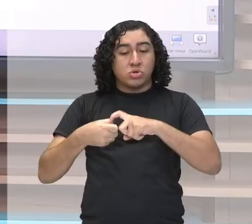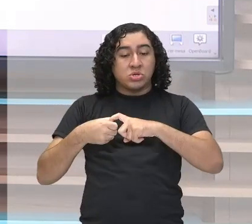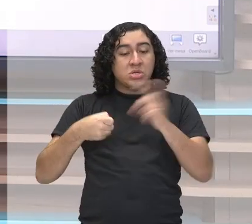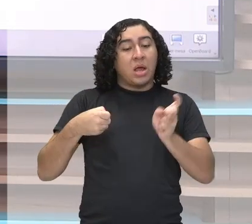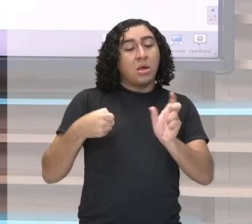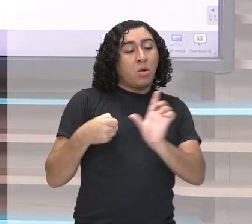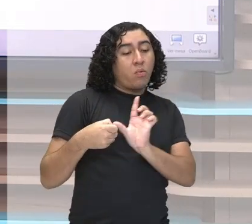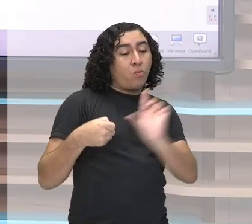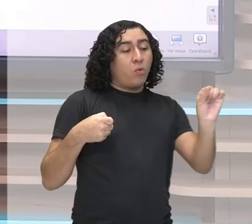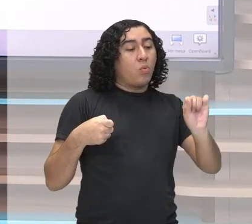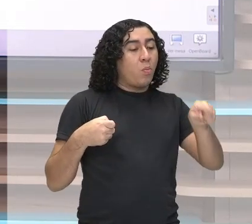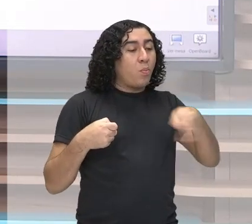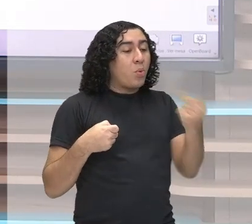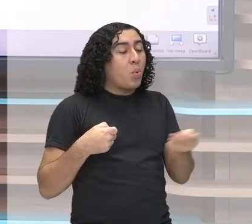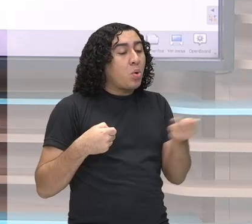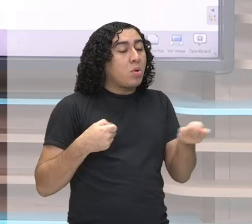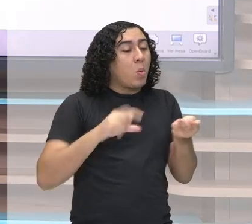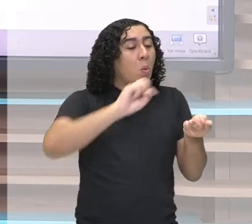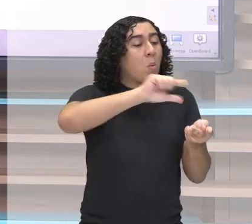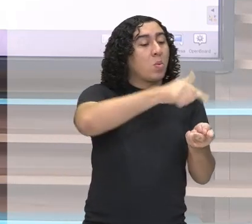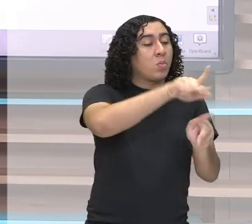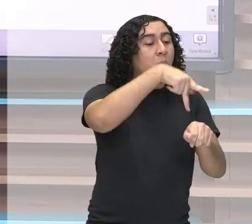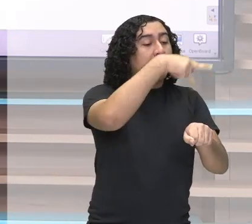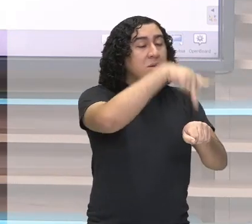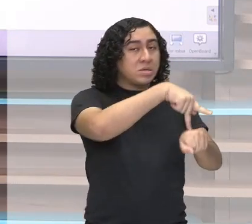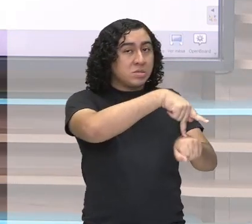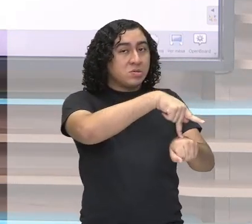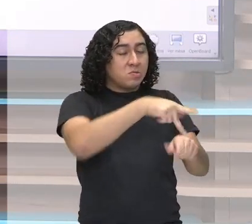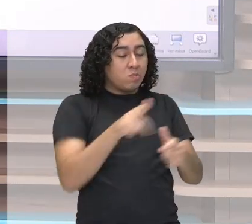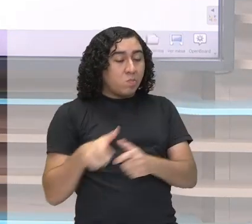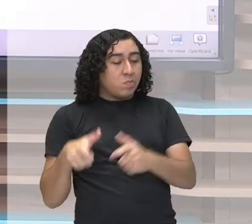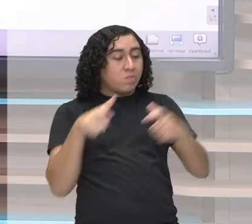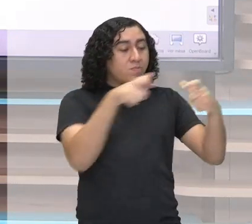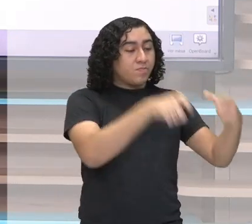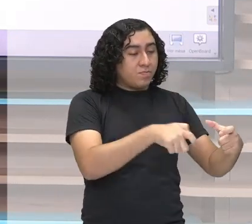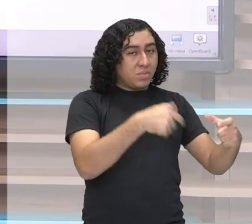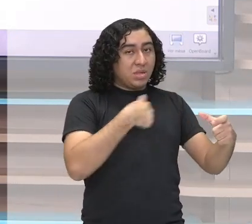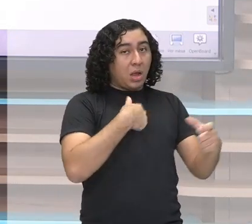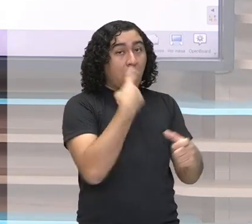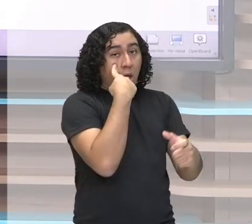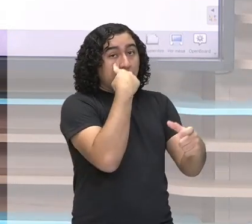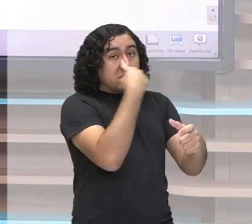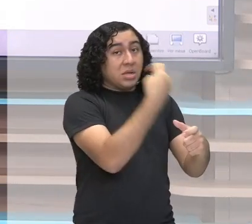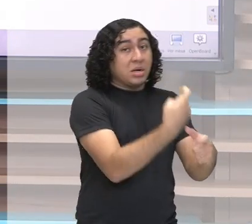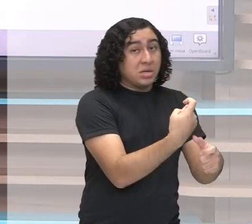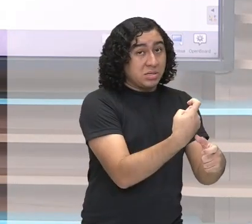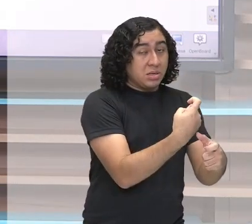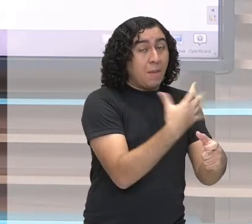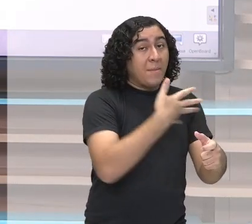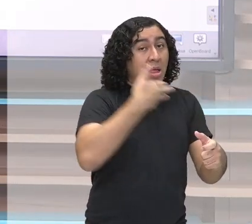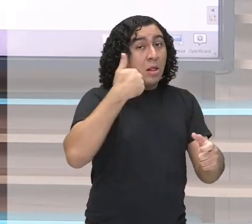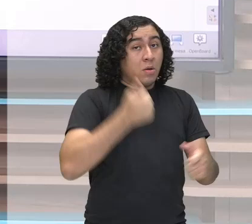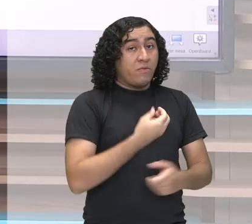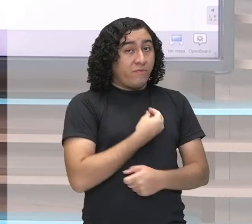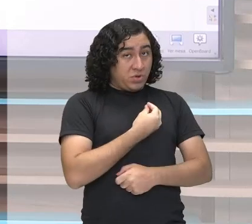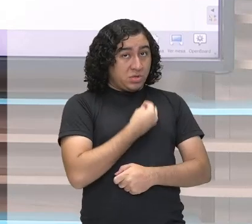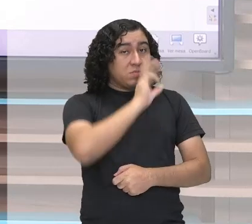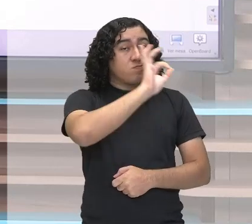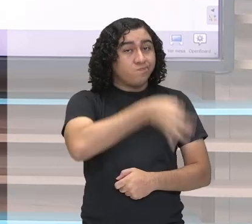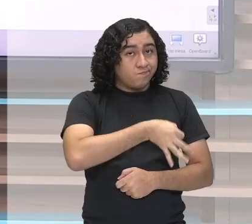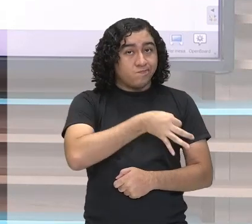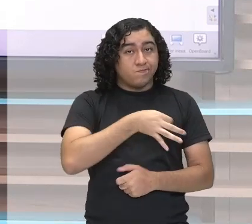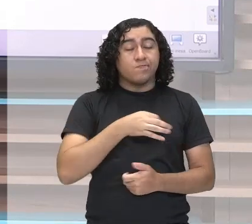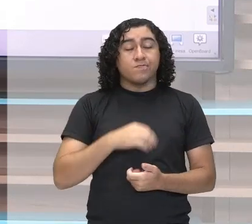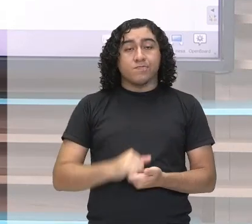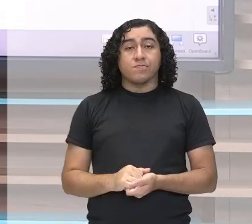para um outro país, tá bom? Então, eu estou indo em busca de melhores condições, em busca do